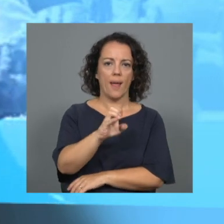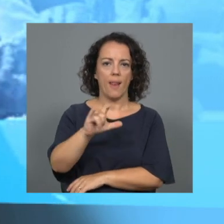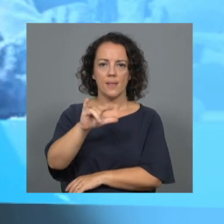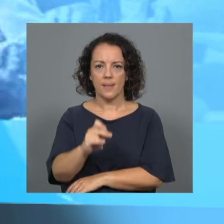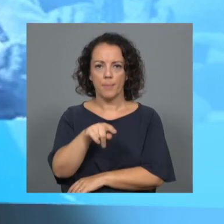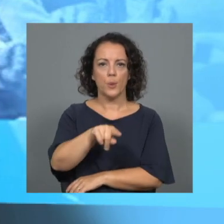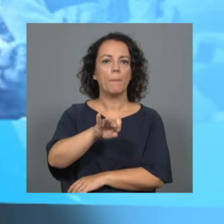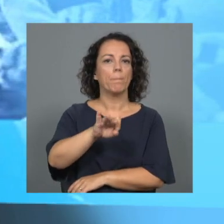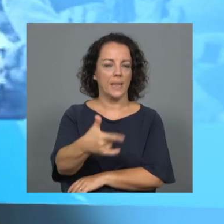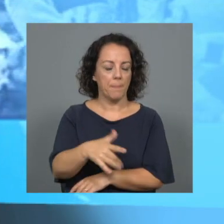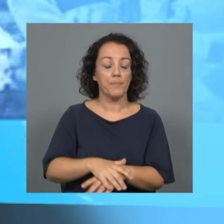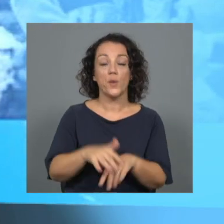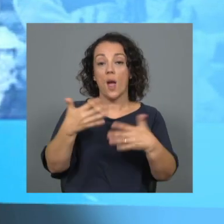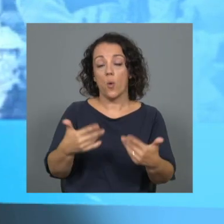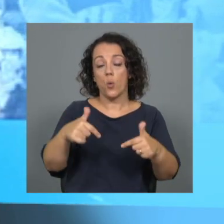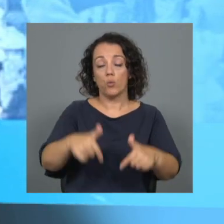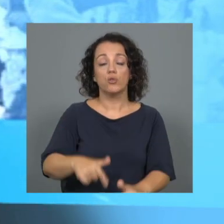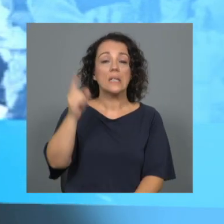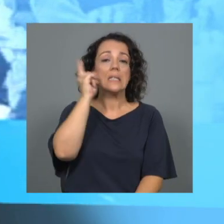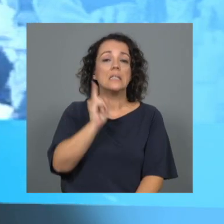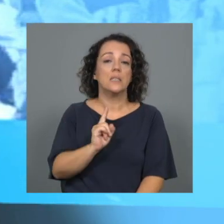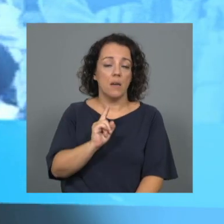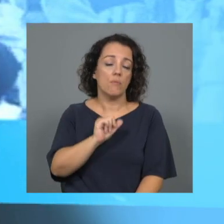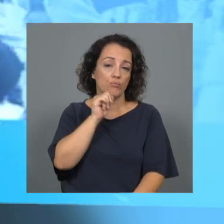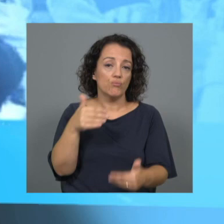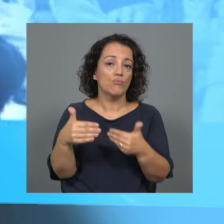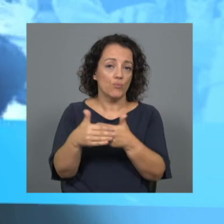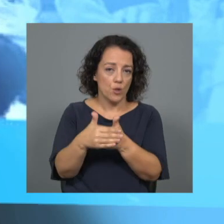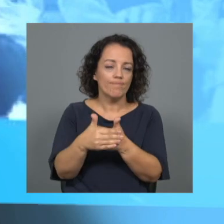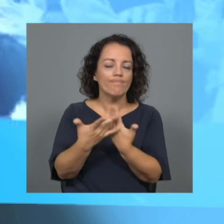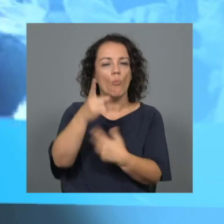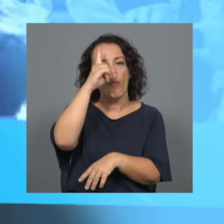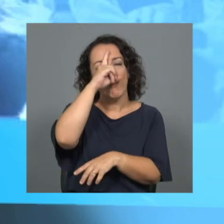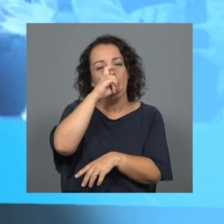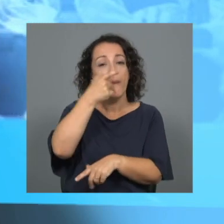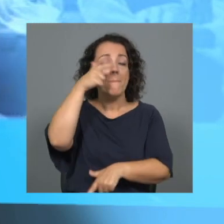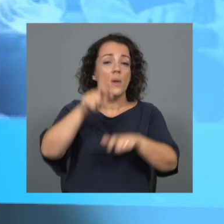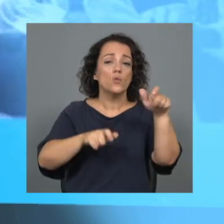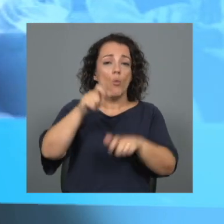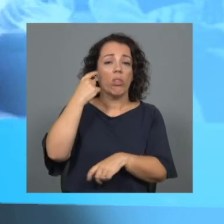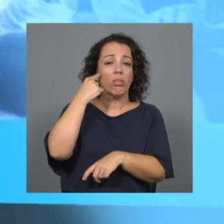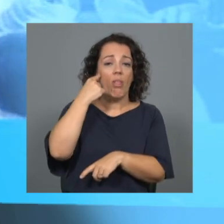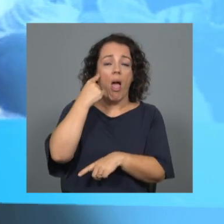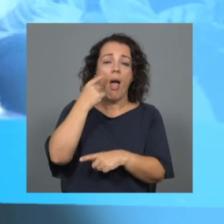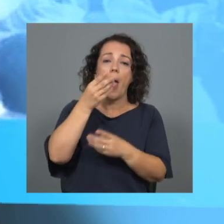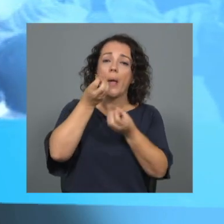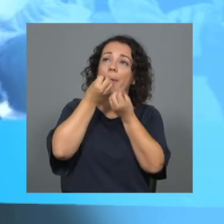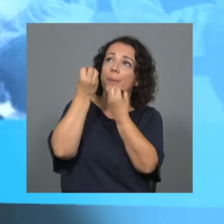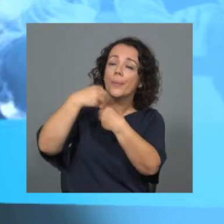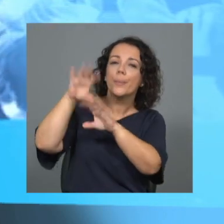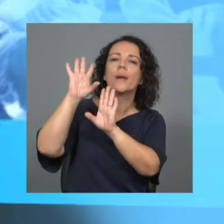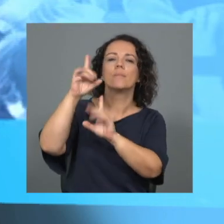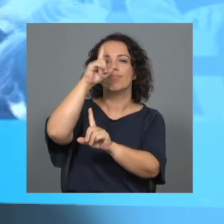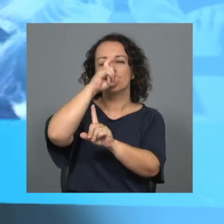agência.eclesia.pt. Agora, neste dia de Fiéis Defuntos, a memória que fazemos dos que partiram, recordações longínquas